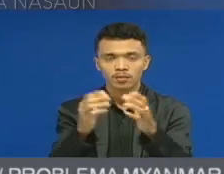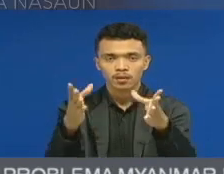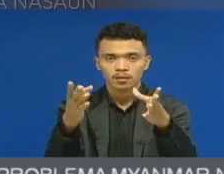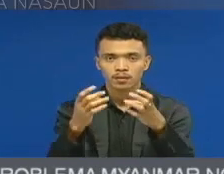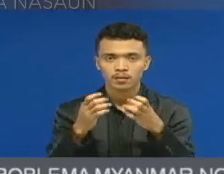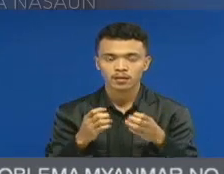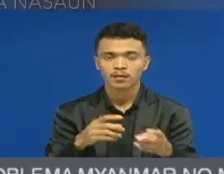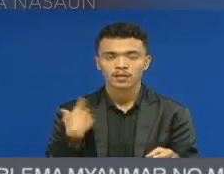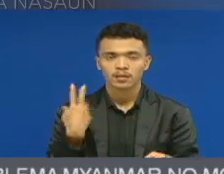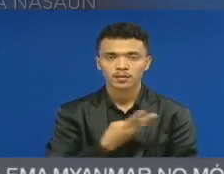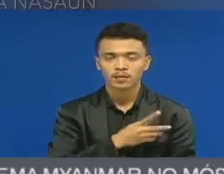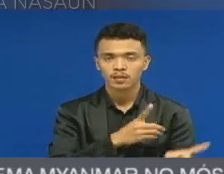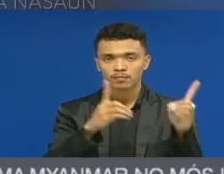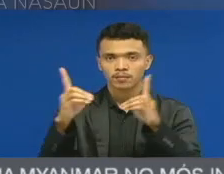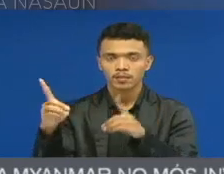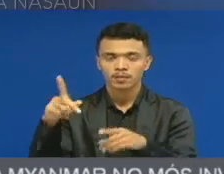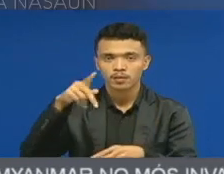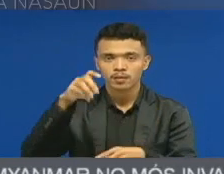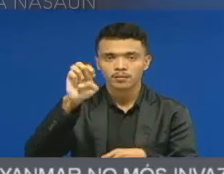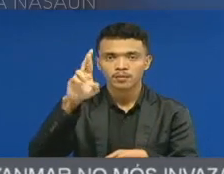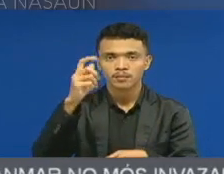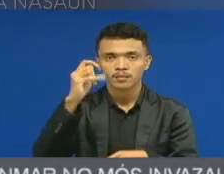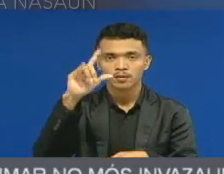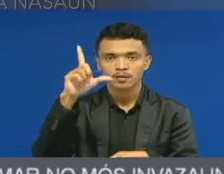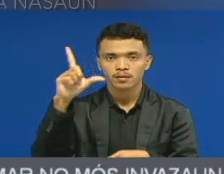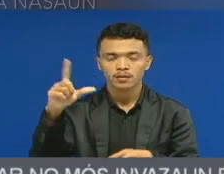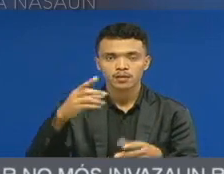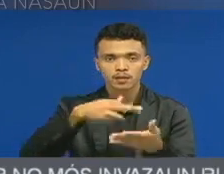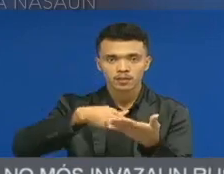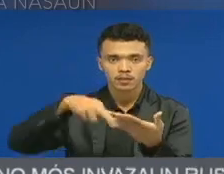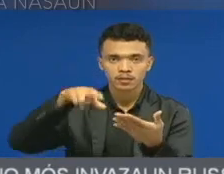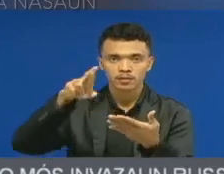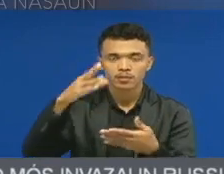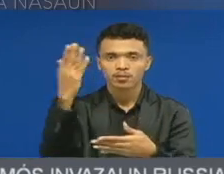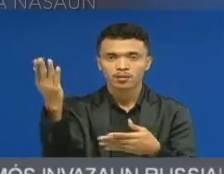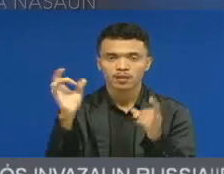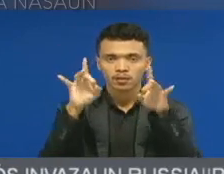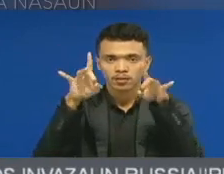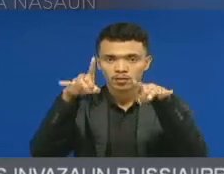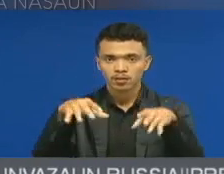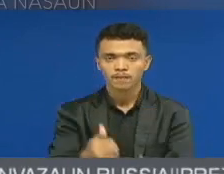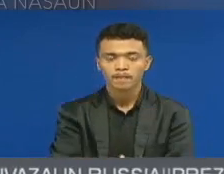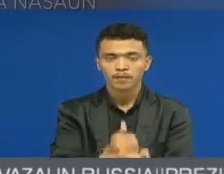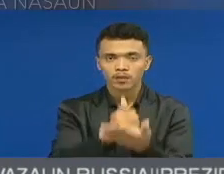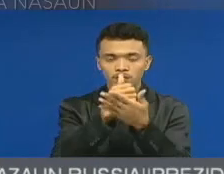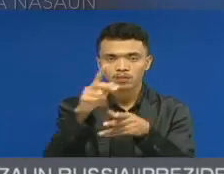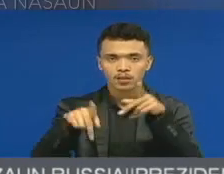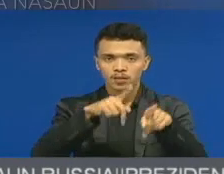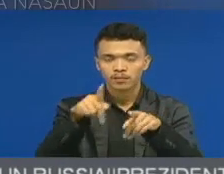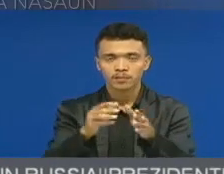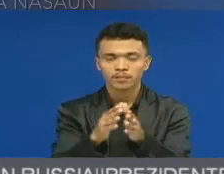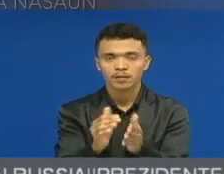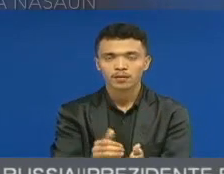a estabelecer para manter global, né ver existe a Austrália, o de atender ba é mas né ver usa livro no haré ba